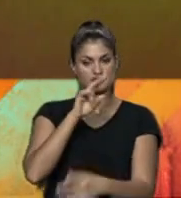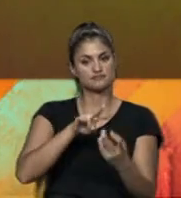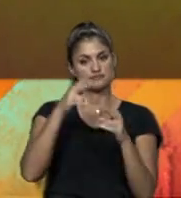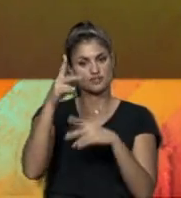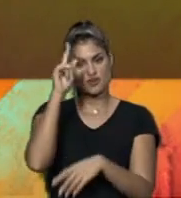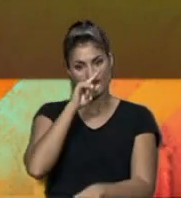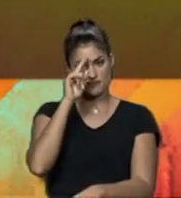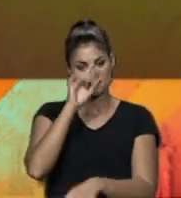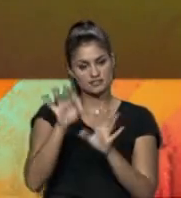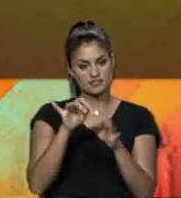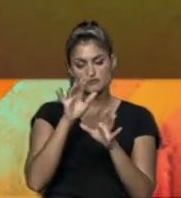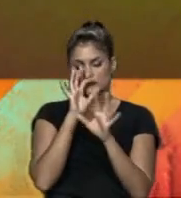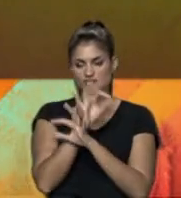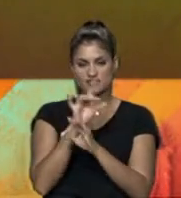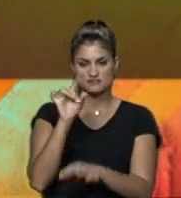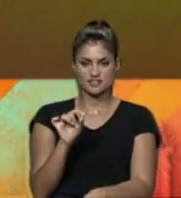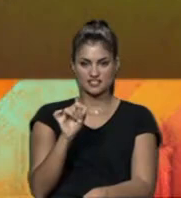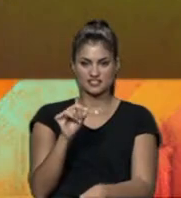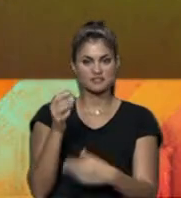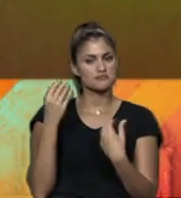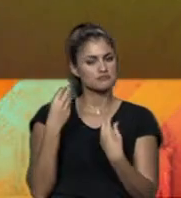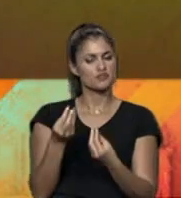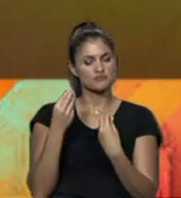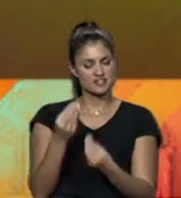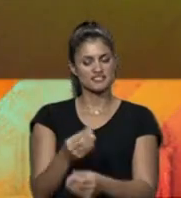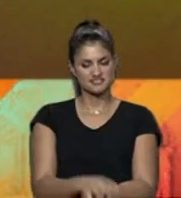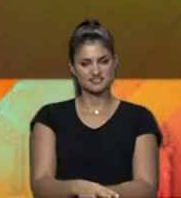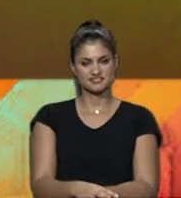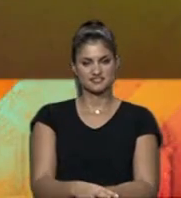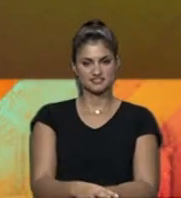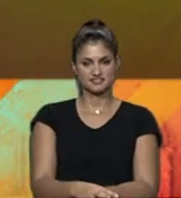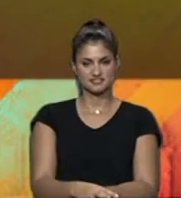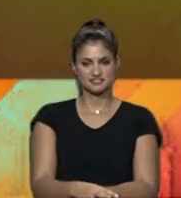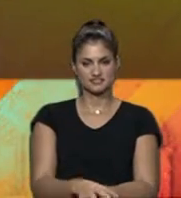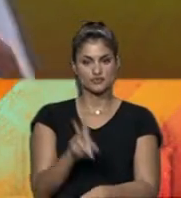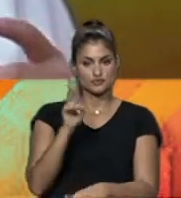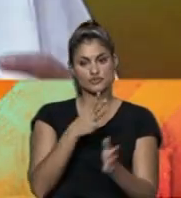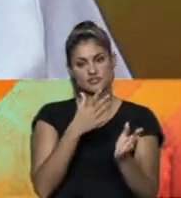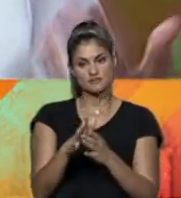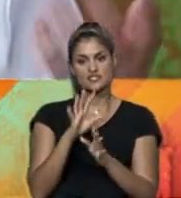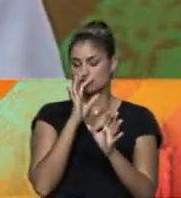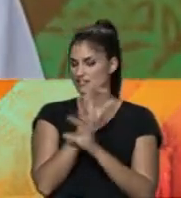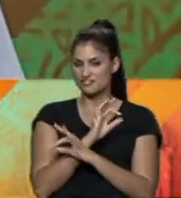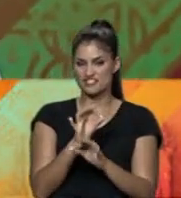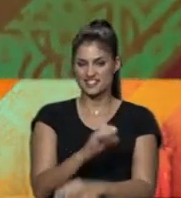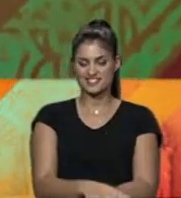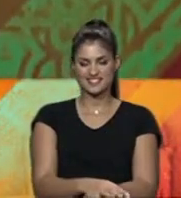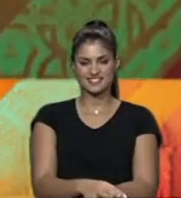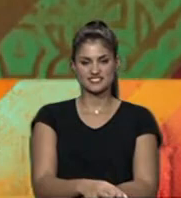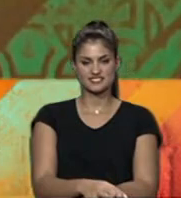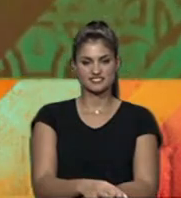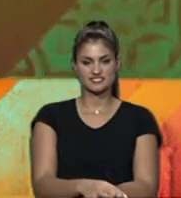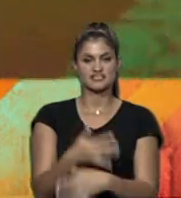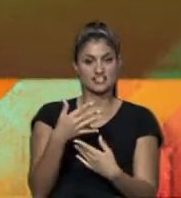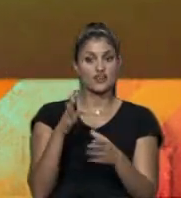e foi uma terapia fantástica. E correu bem o curso. Correu muito bem. No segundo semestre ele já estava fantástico. Bem, temos que terminar,